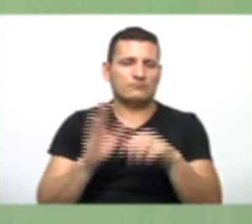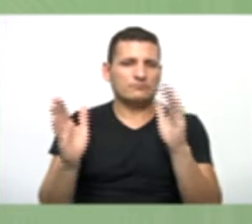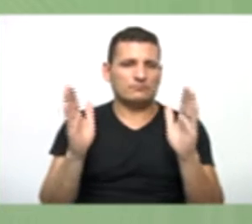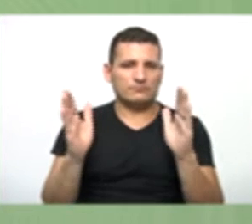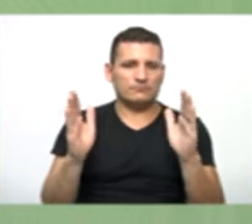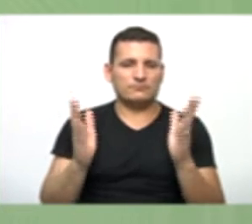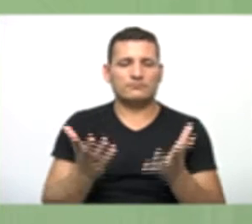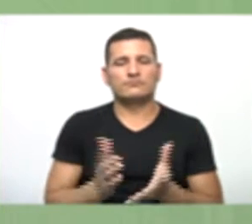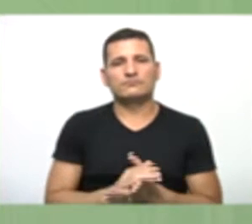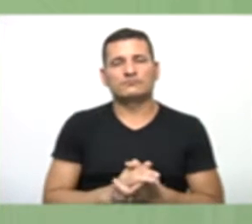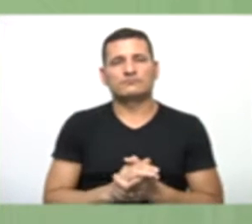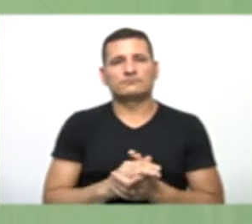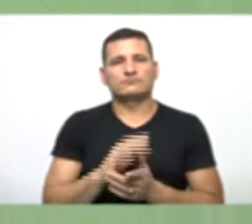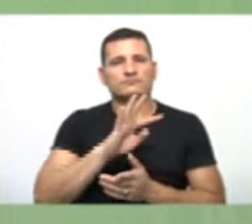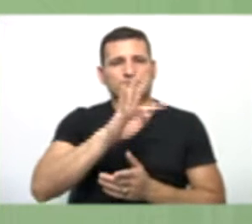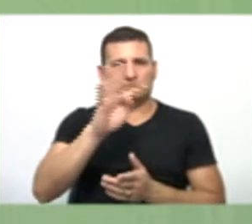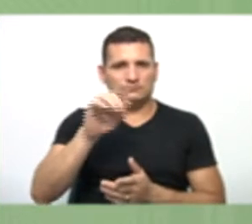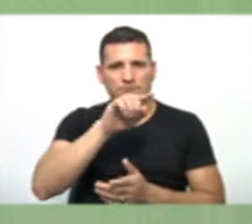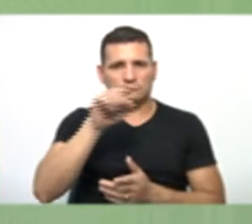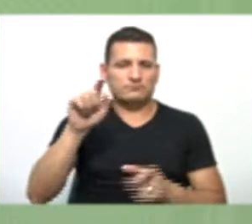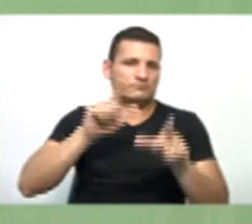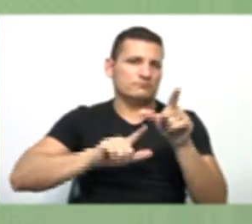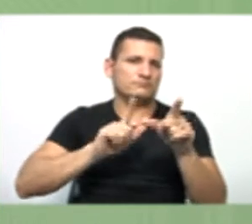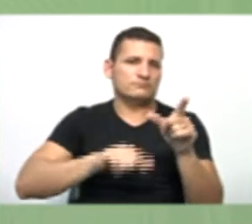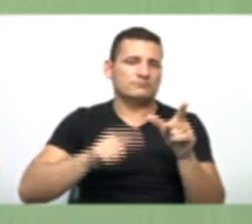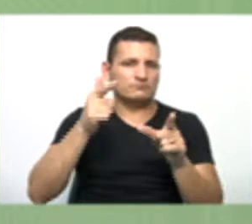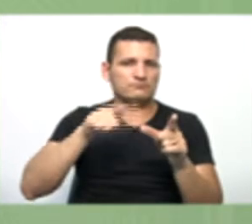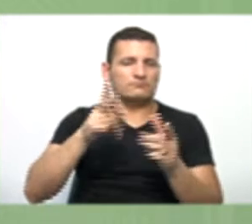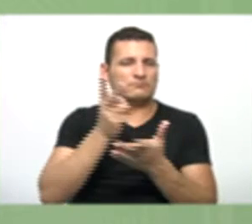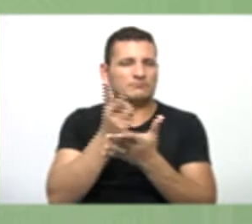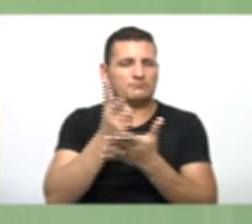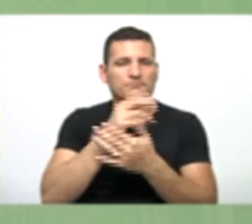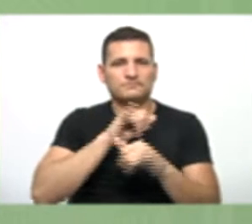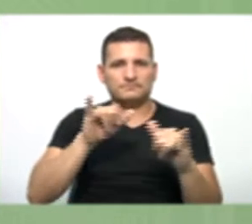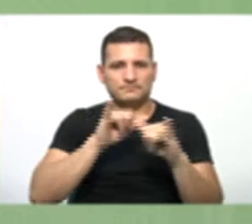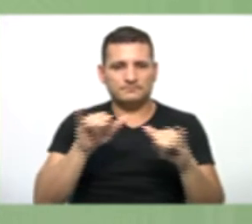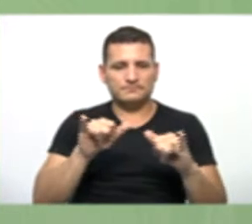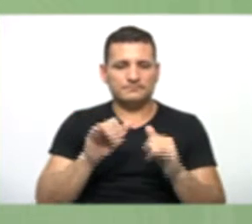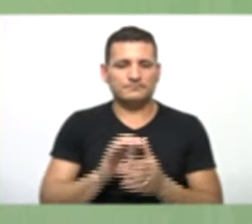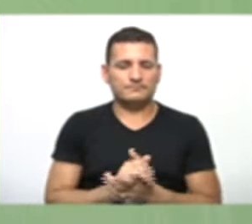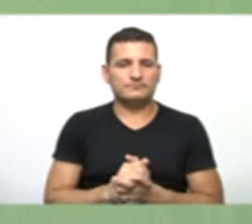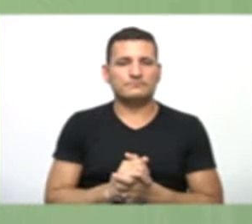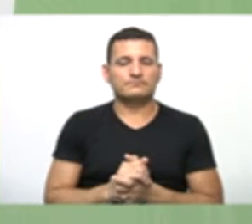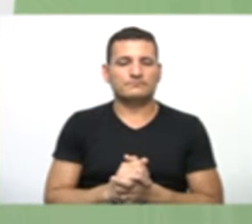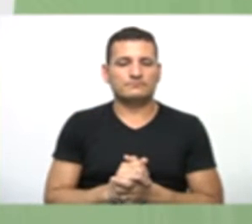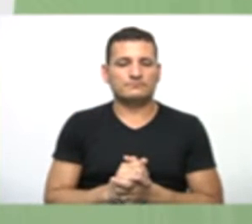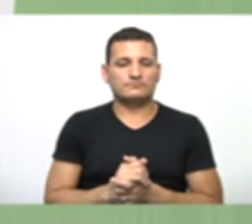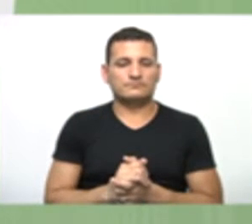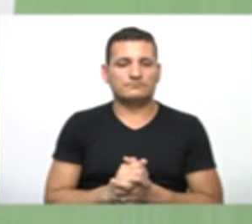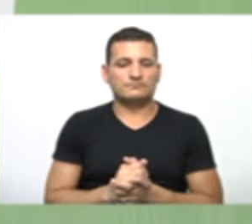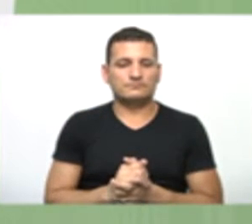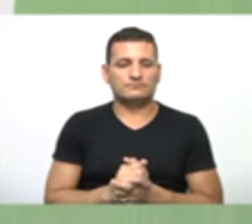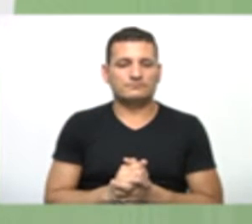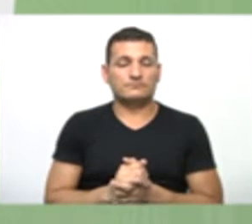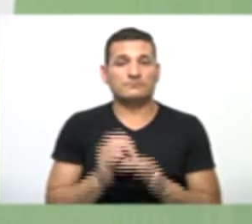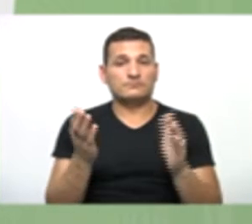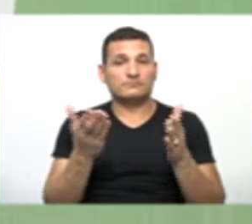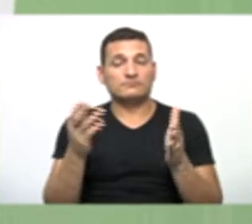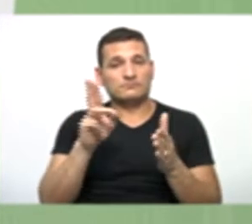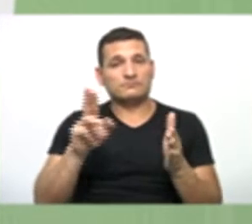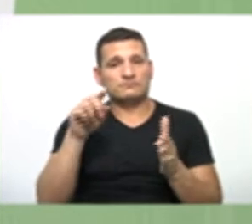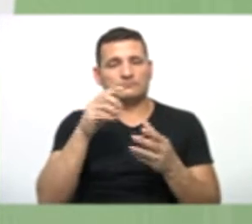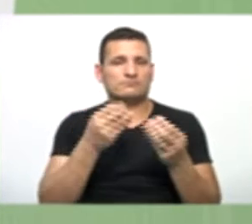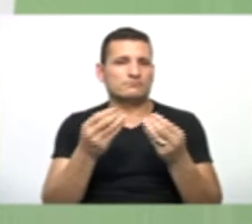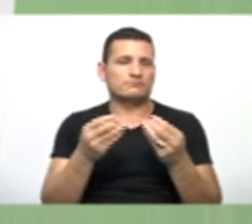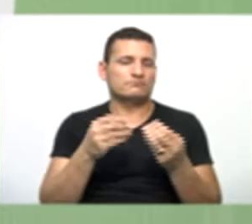nosso slide, todas as letrinhas novamente, são as mesmas informações. Vamos aplicar agora em cima de um